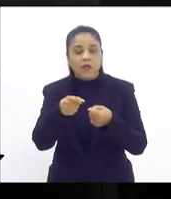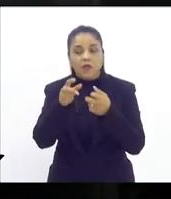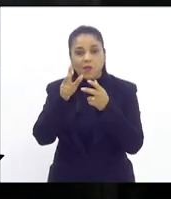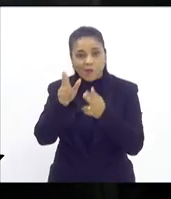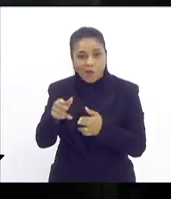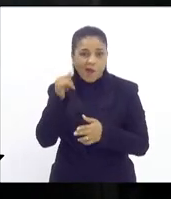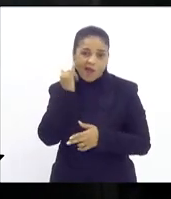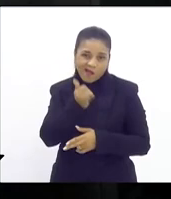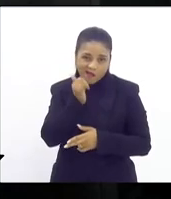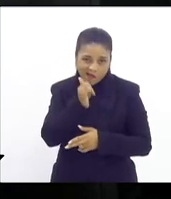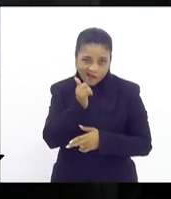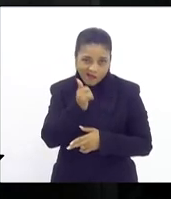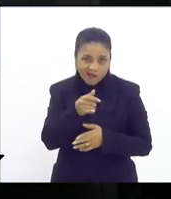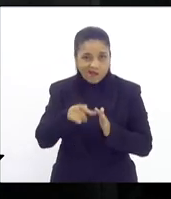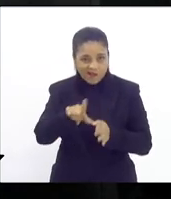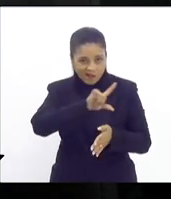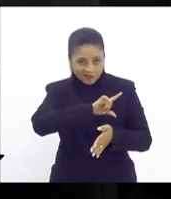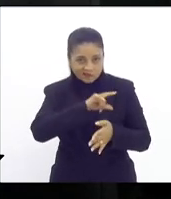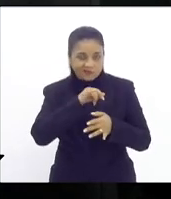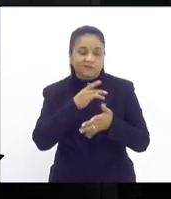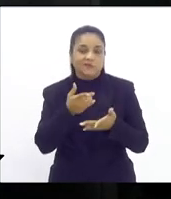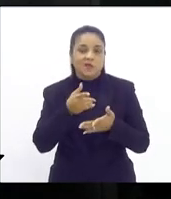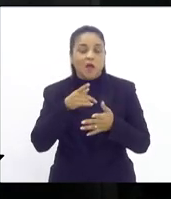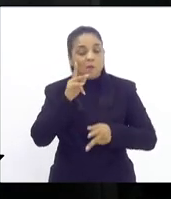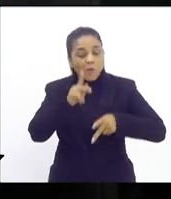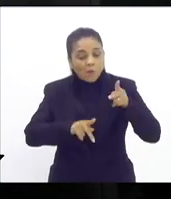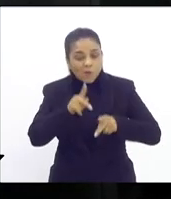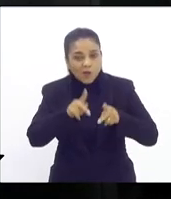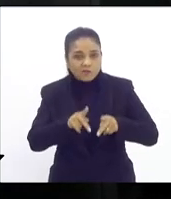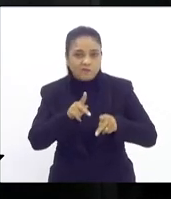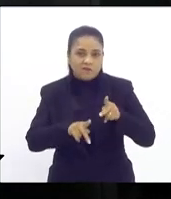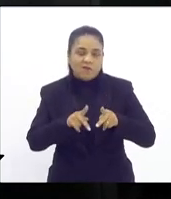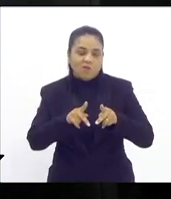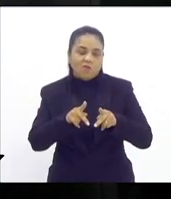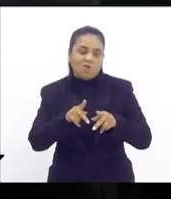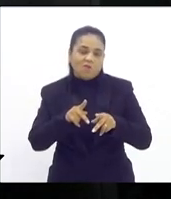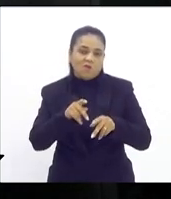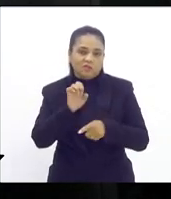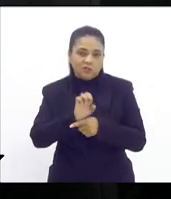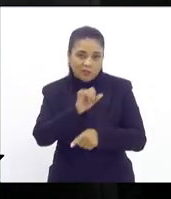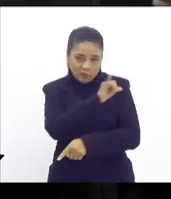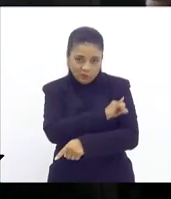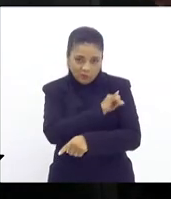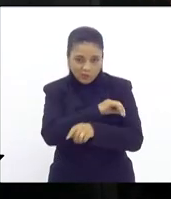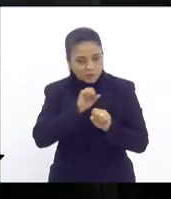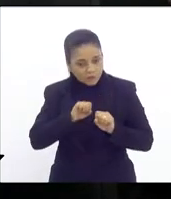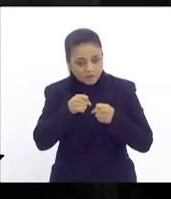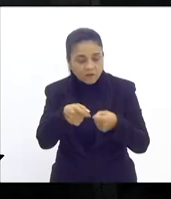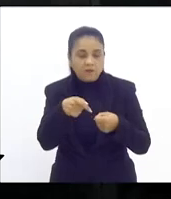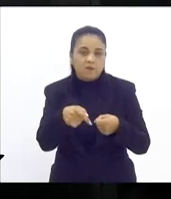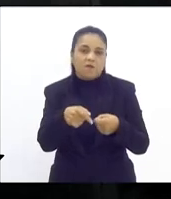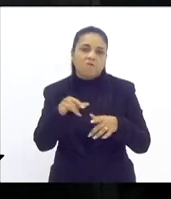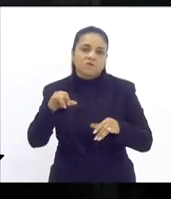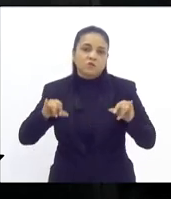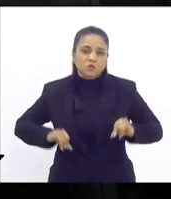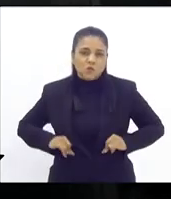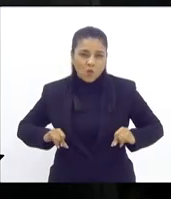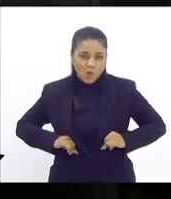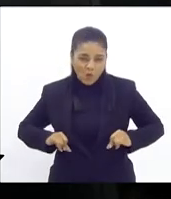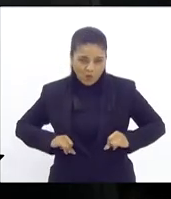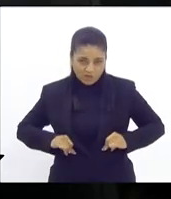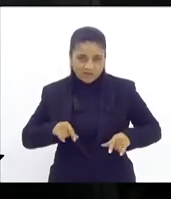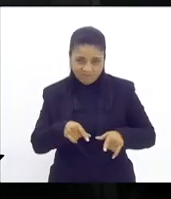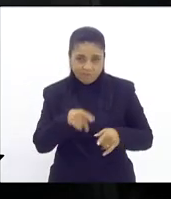a população do nosso Estado do Rio de Janeiro então a população que é atendida na ponte que mais sofre então e essas